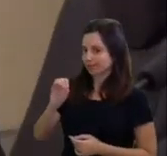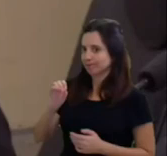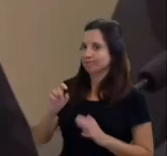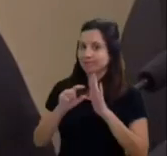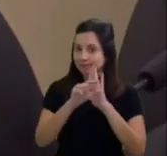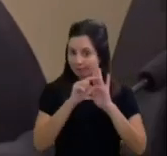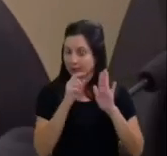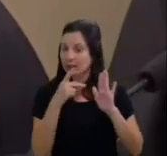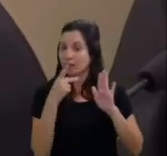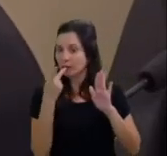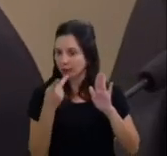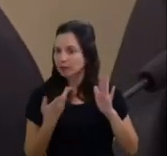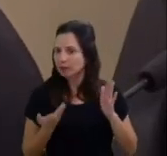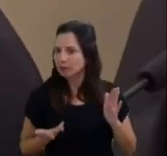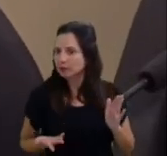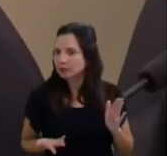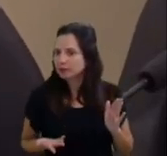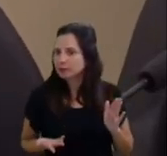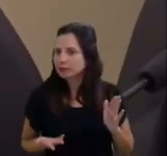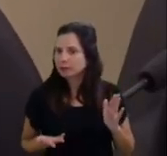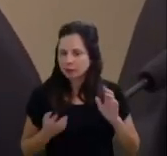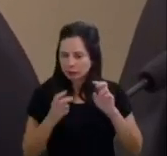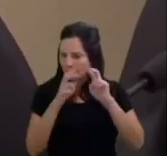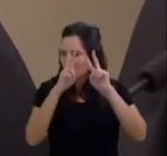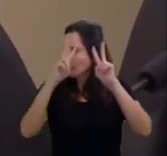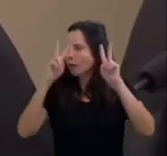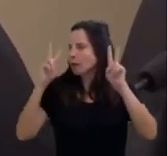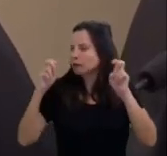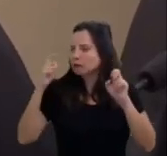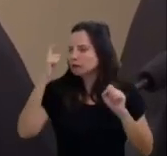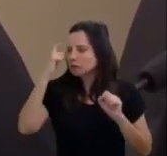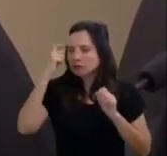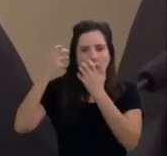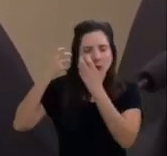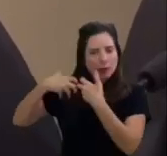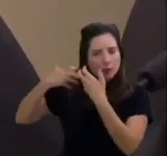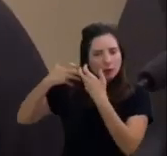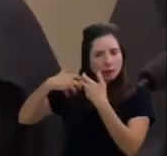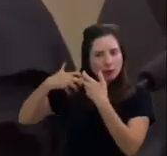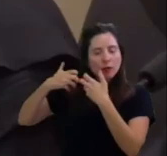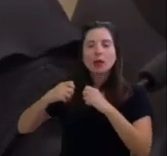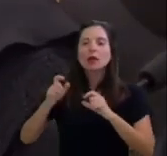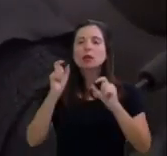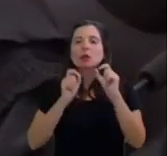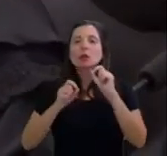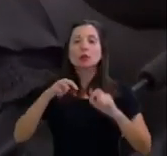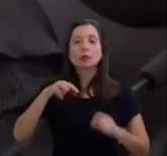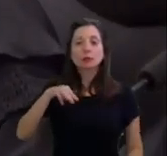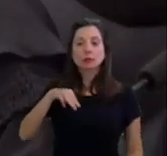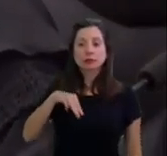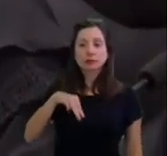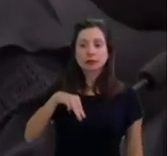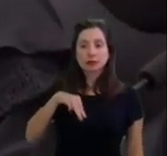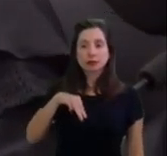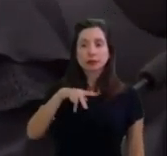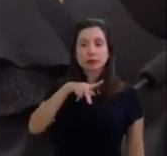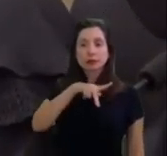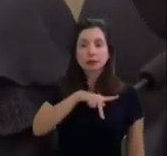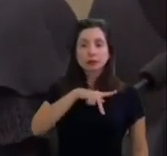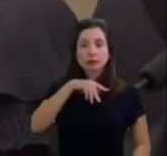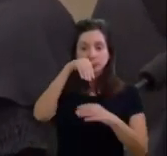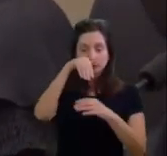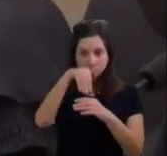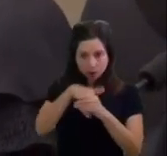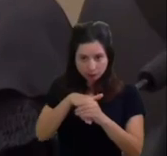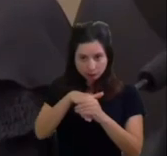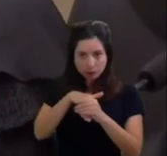eu faço talvez um parênteses na linha de raciocínio para dizer que é também do parecer que o Ministério Público Eleitoral não acolhe os fundamentos